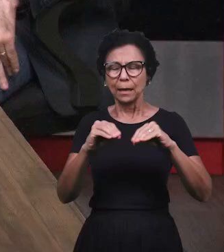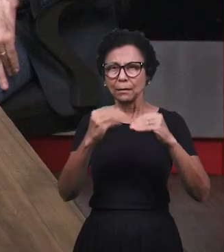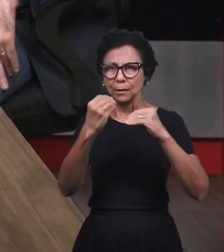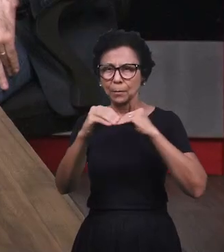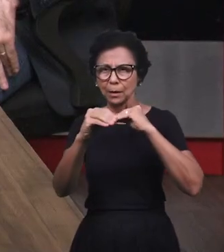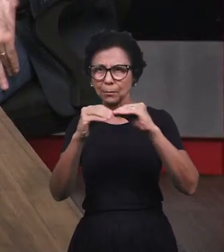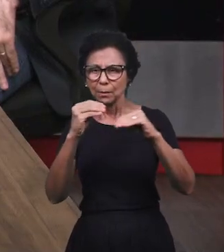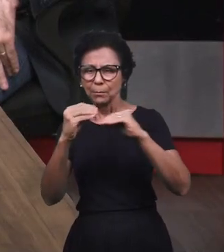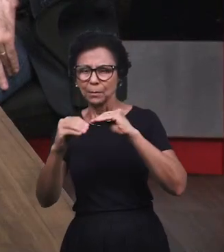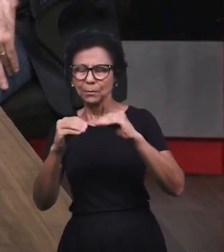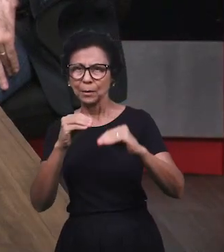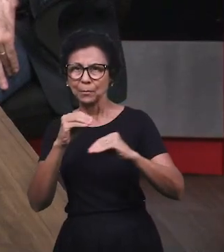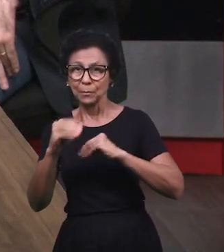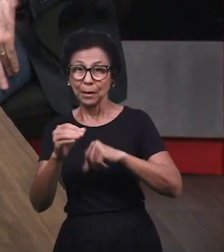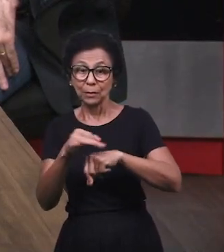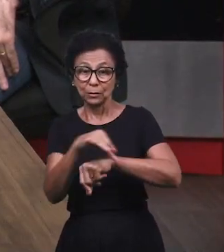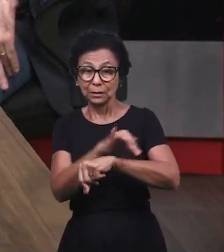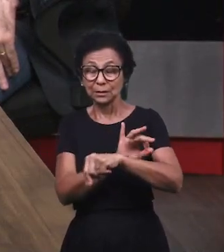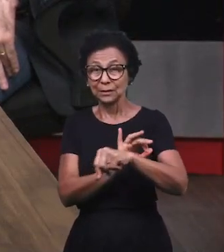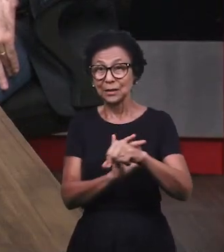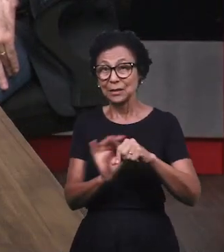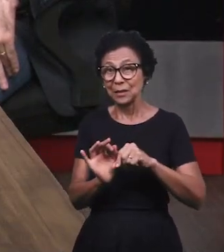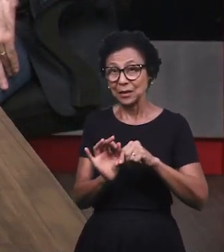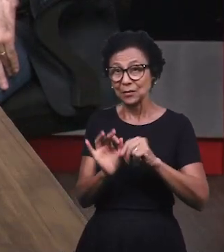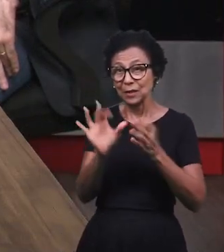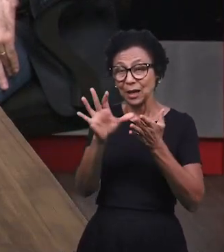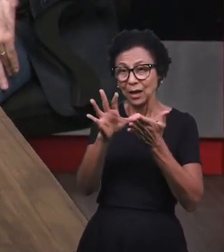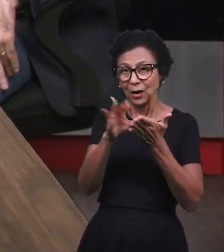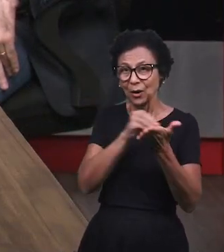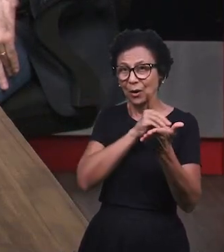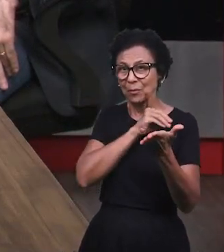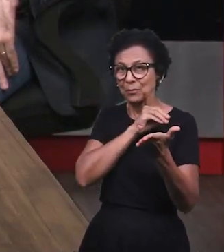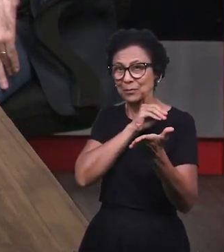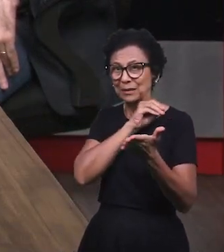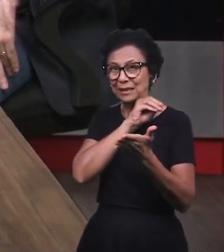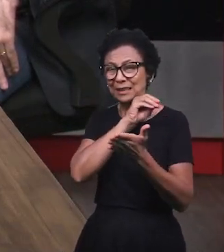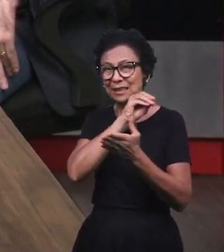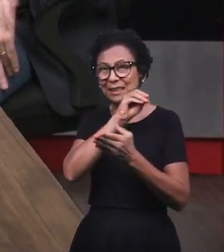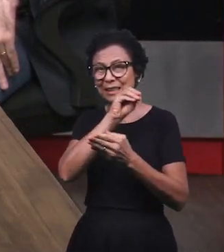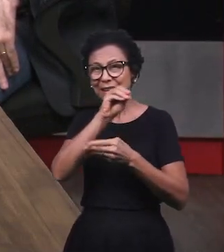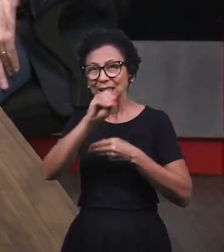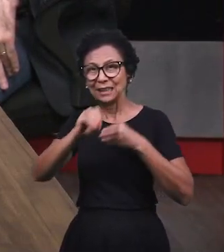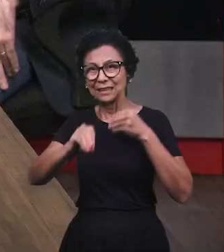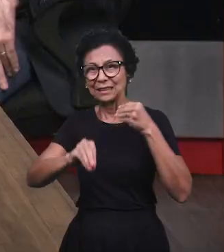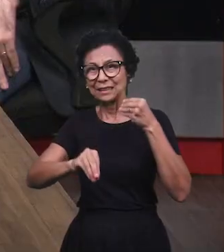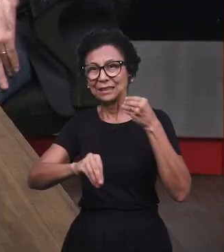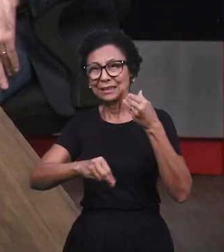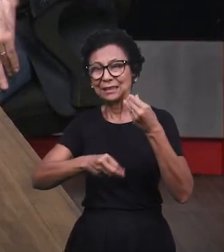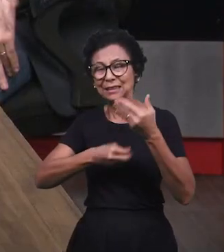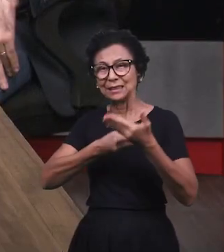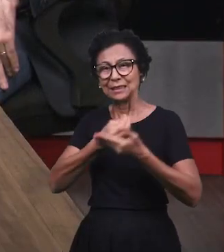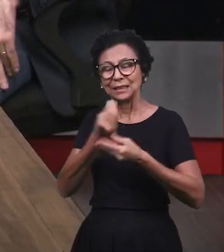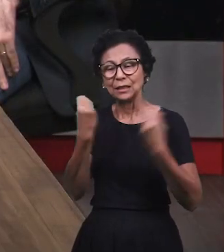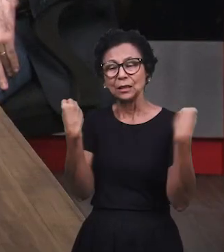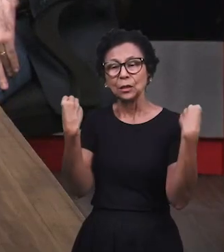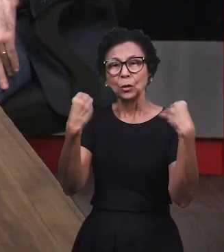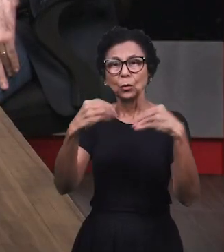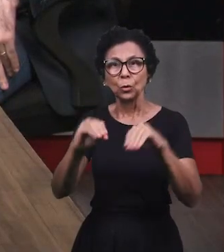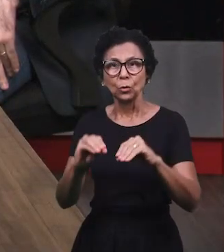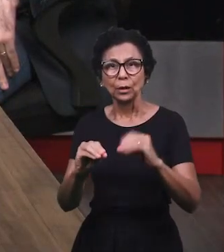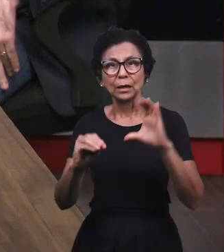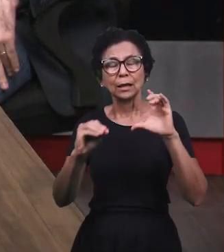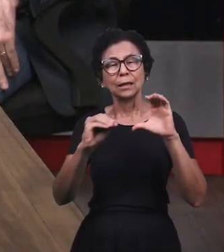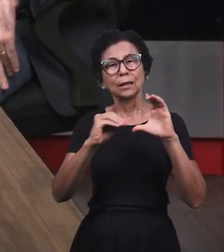ali tirar a sua cópia e vai migrar para a síntese proteica,